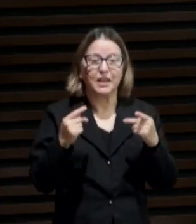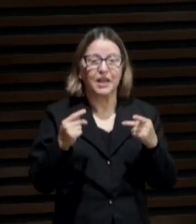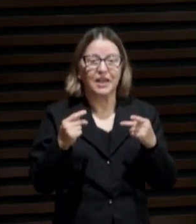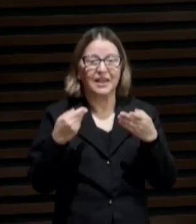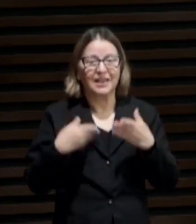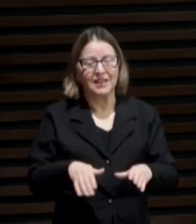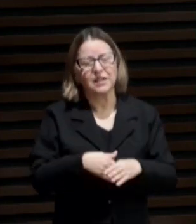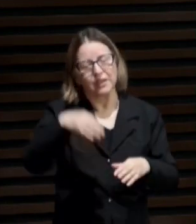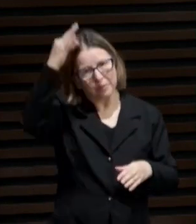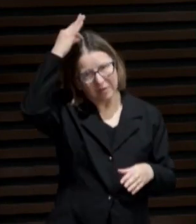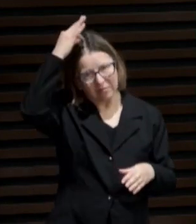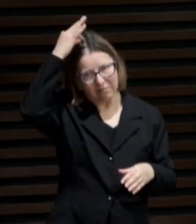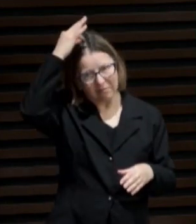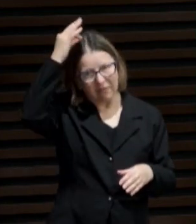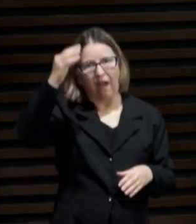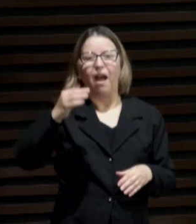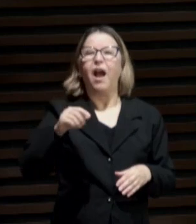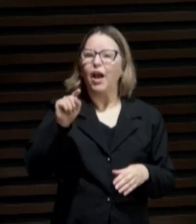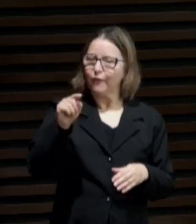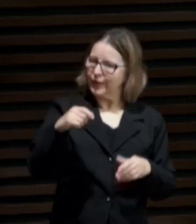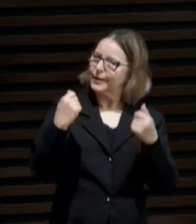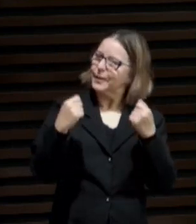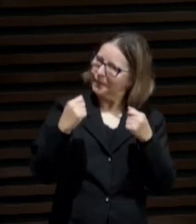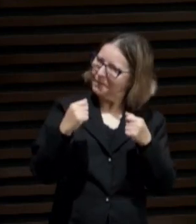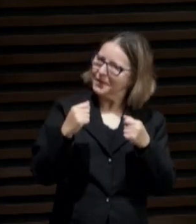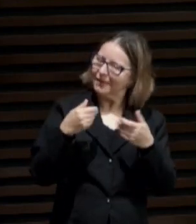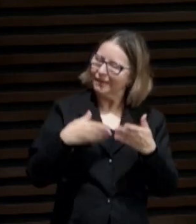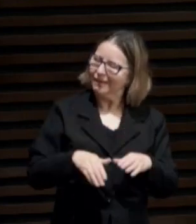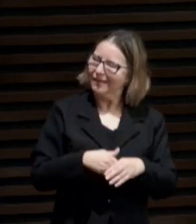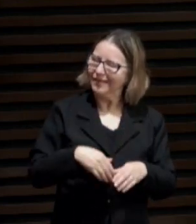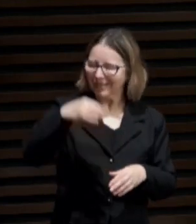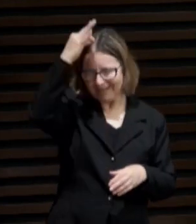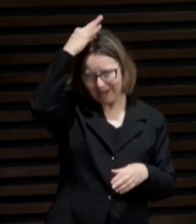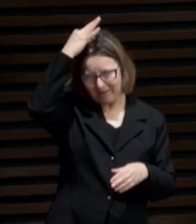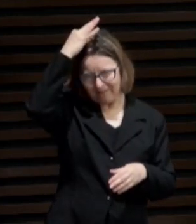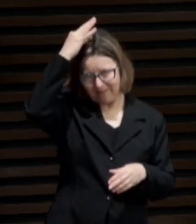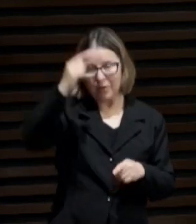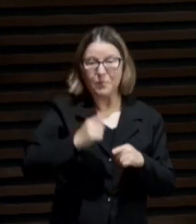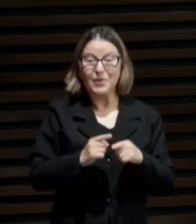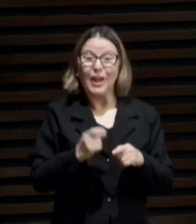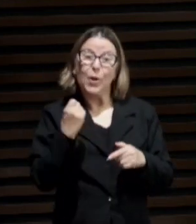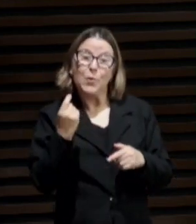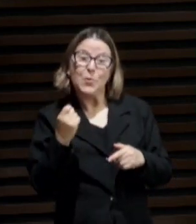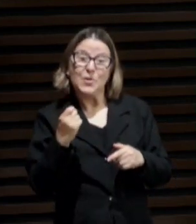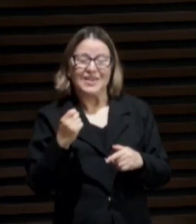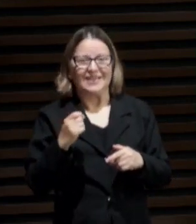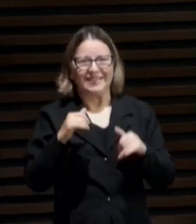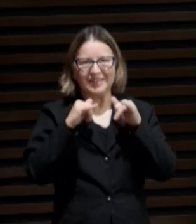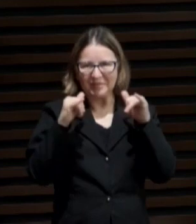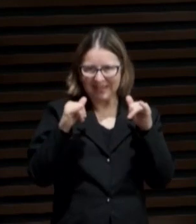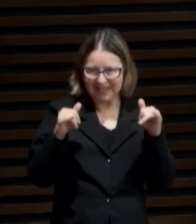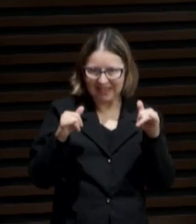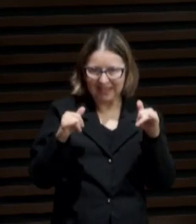Porque a mensagem do novo nascimento é a única mensagem que pode mudar a vida de uma pessoa. Não existe outra mensagem.